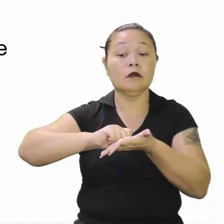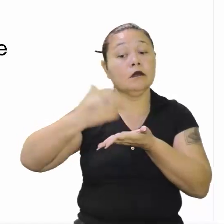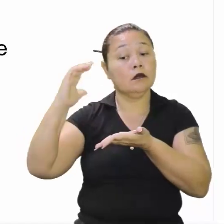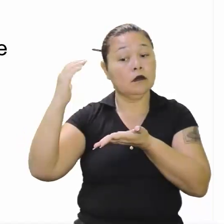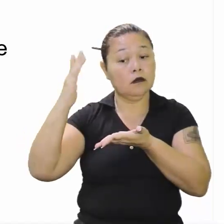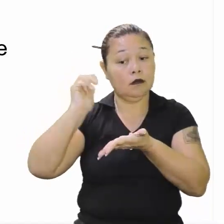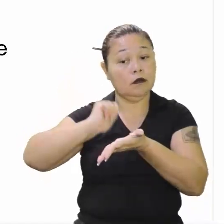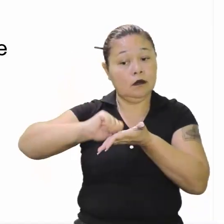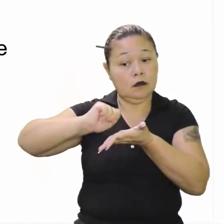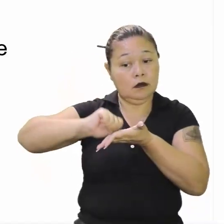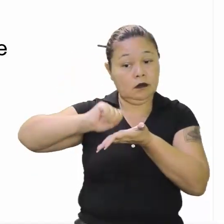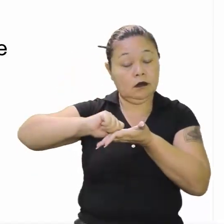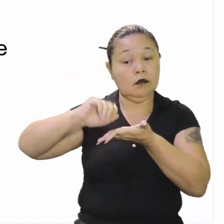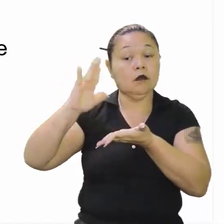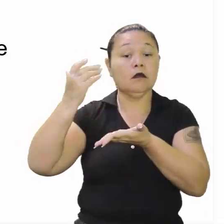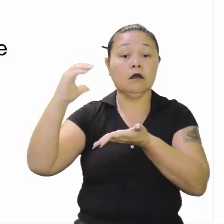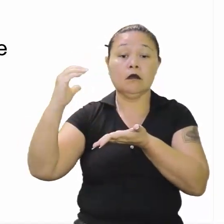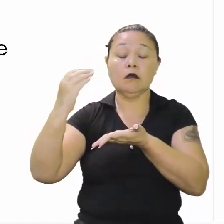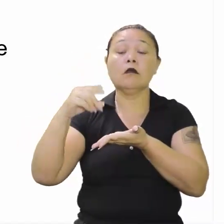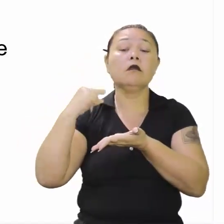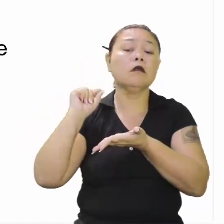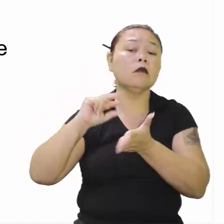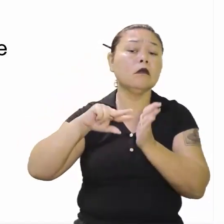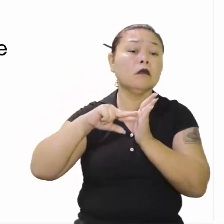científica. O que é notação científica?